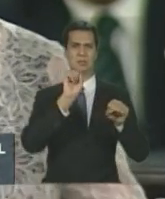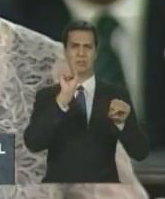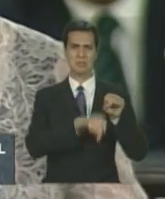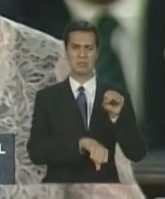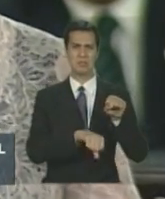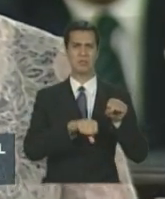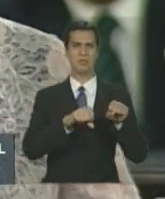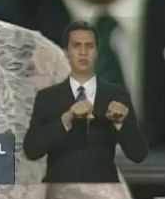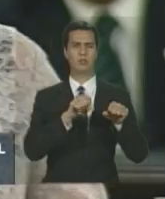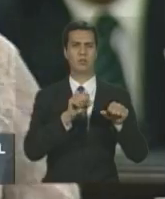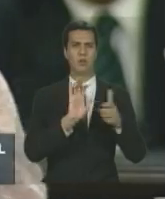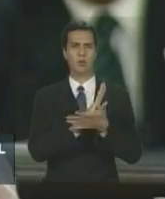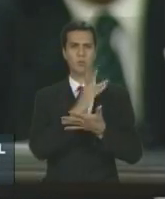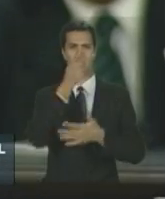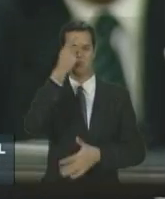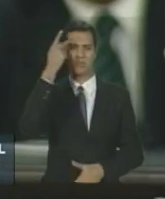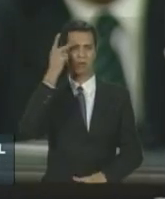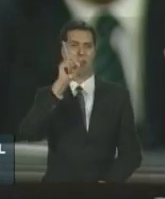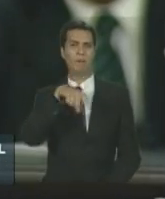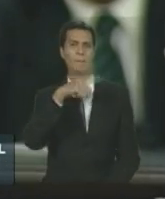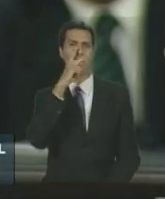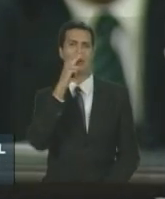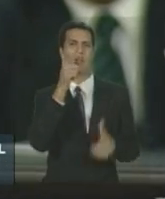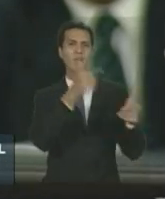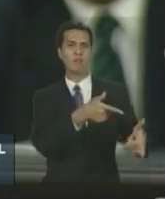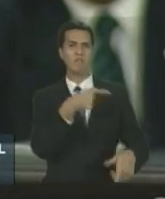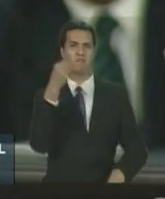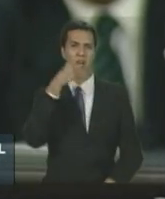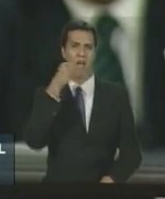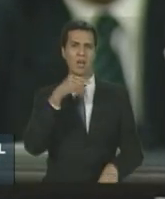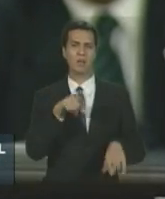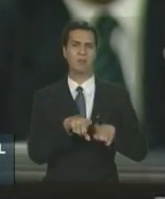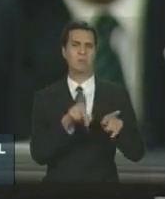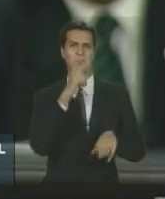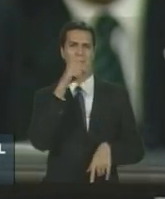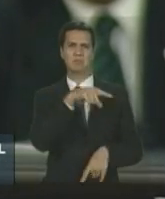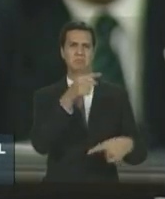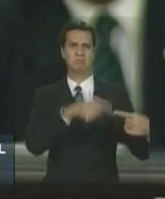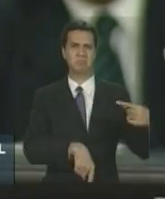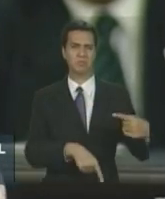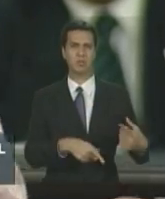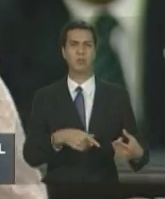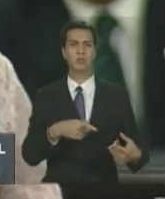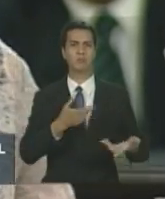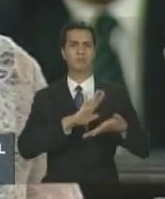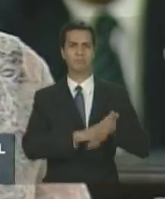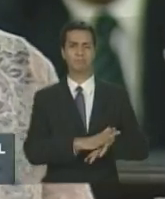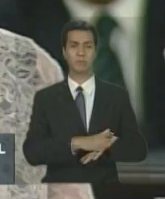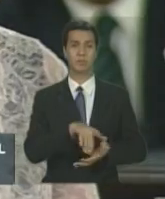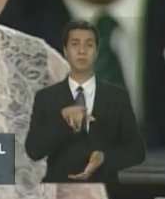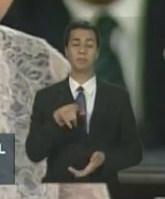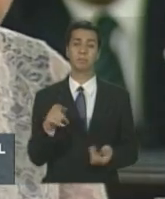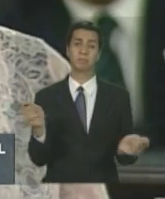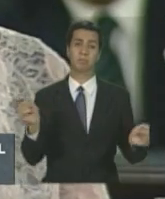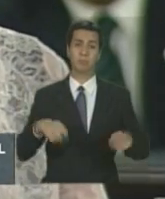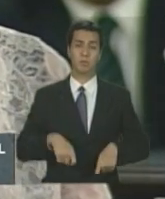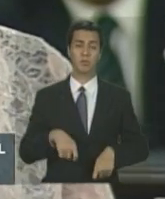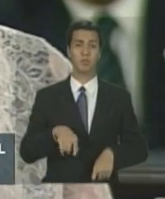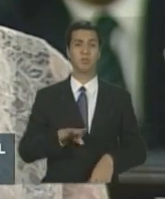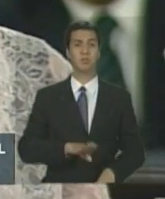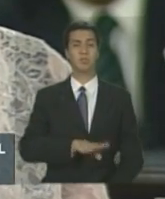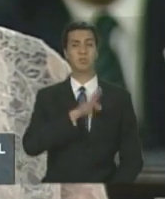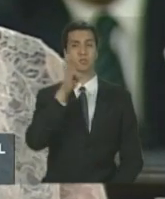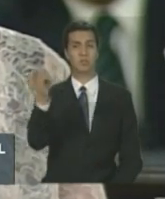fracos, que eram julgados incapazes. Basta andar pelos